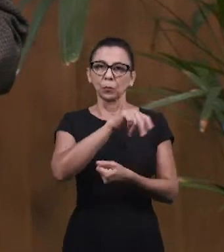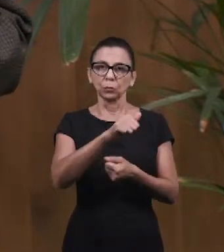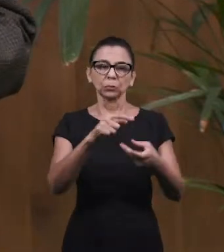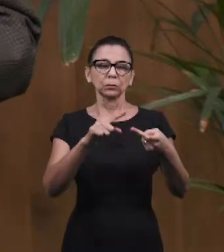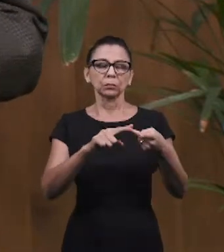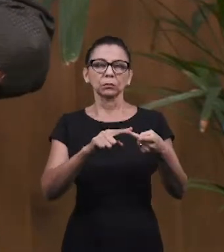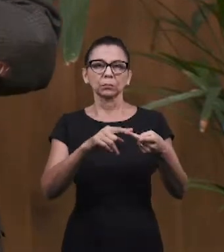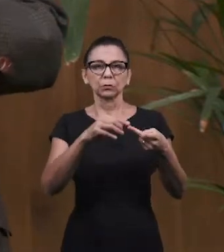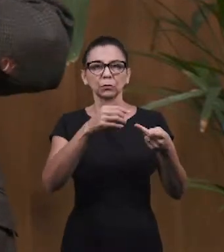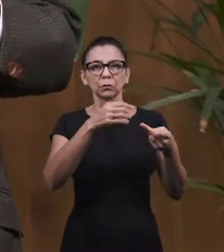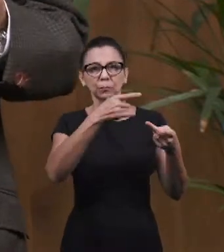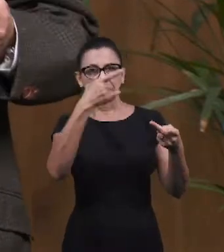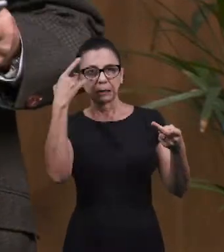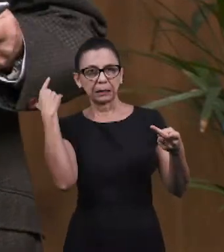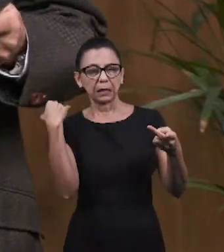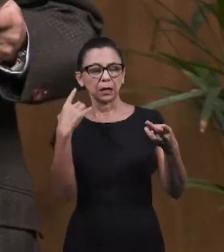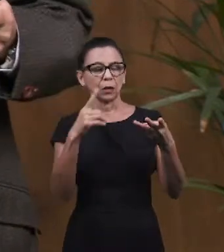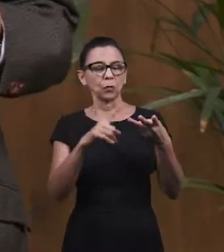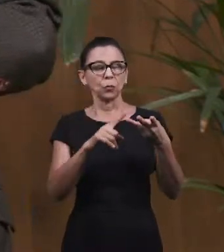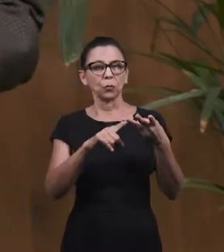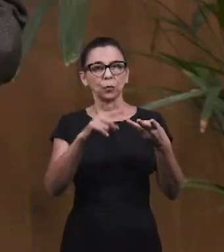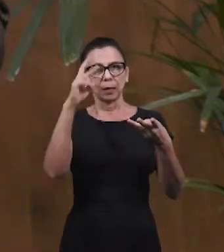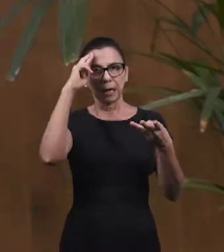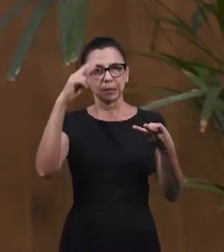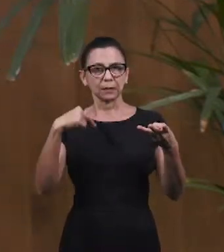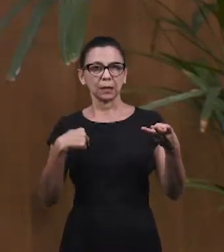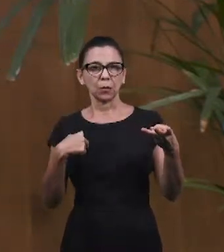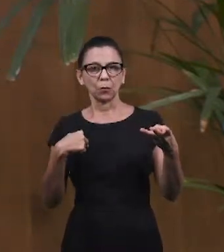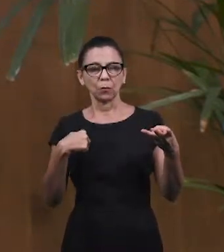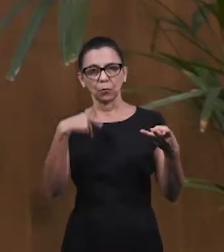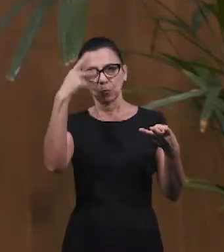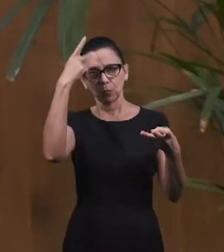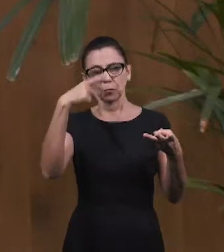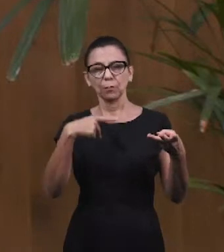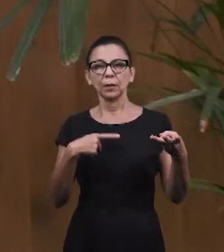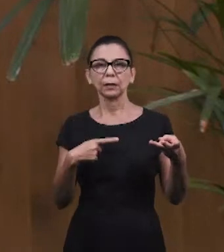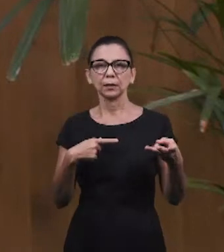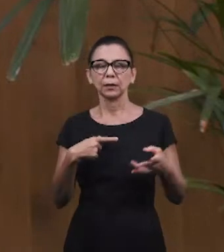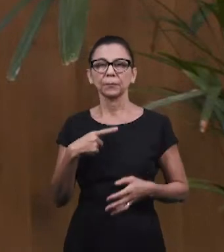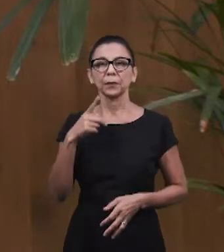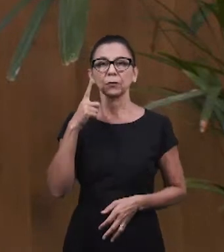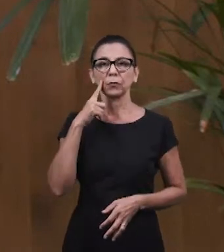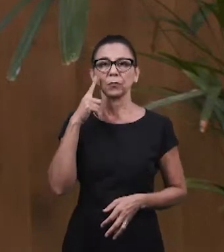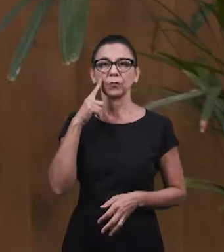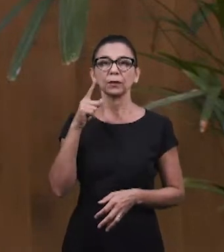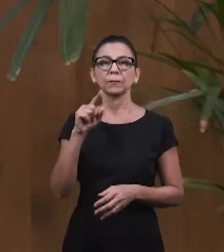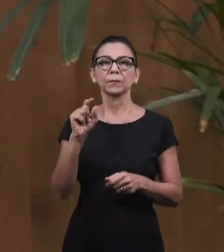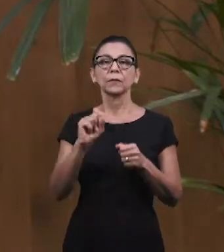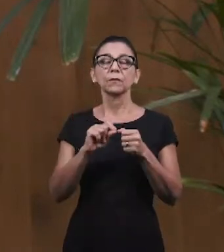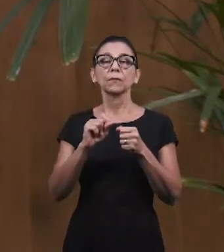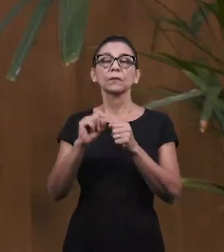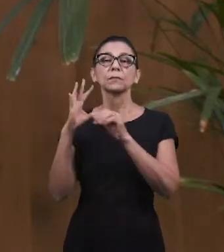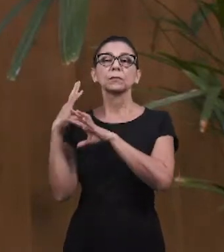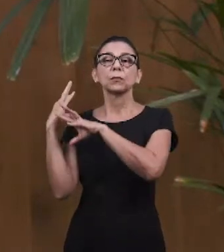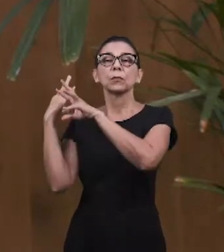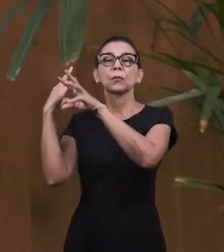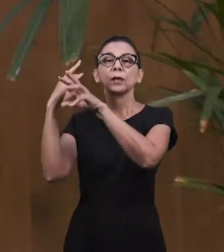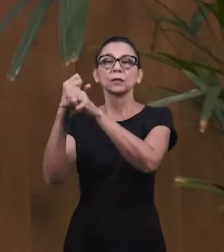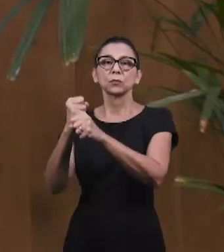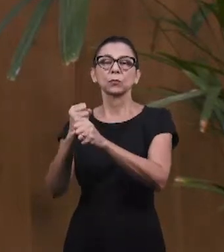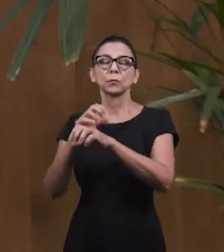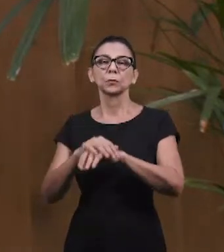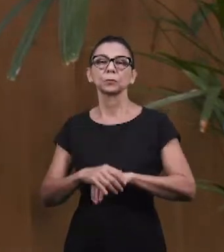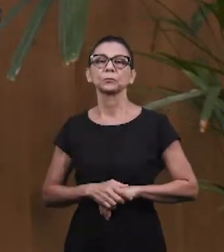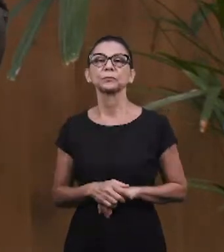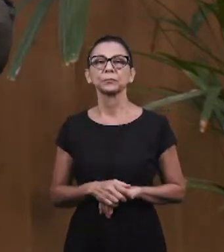agora esse relacionamento. Quem vai nos fazer é um irmão nosso, diácono da nossa igreja lá em Londres, na Inglaterra. É o